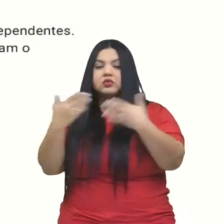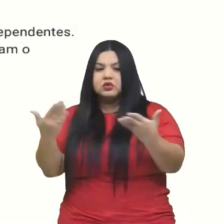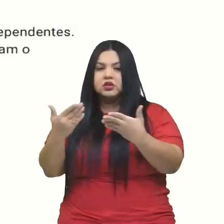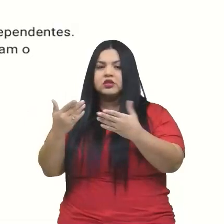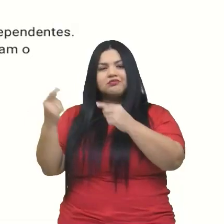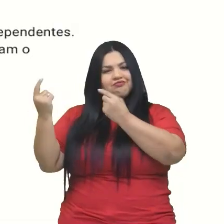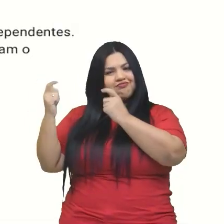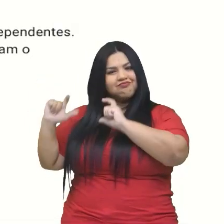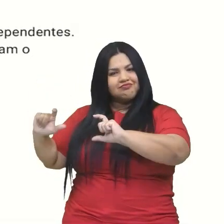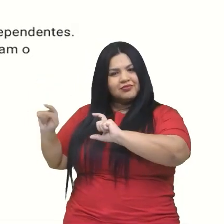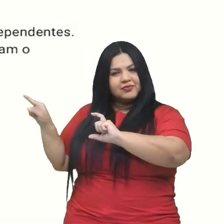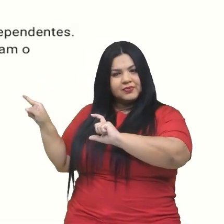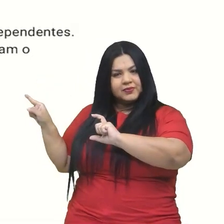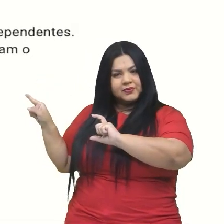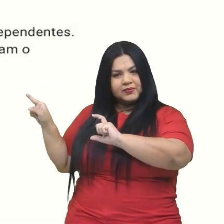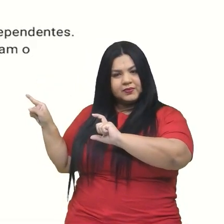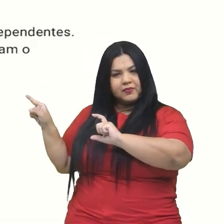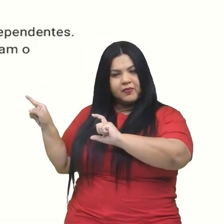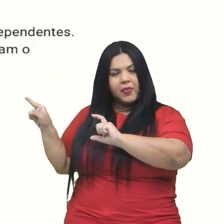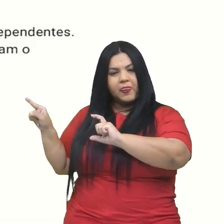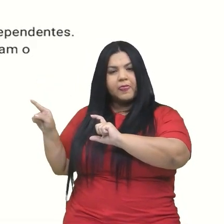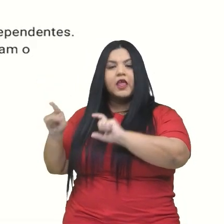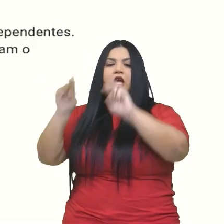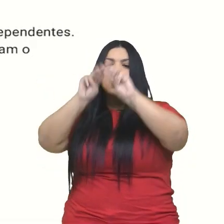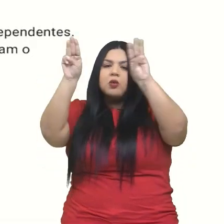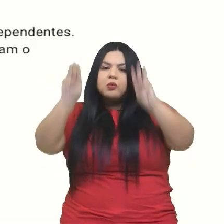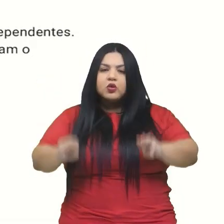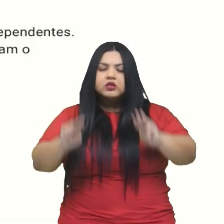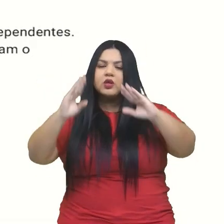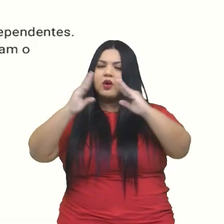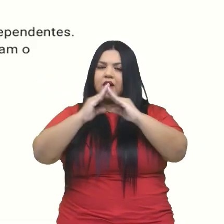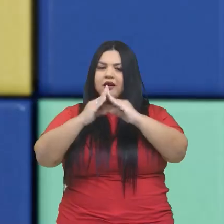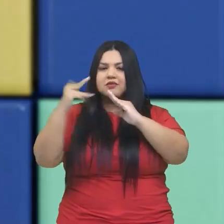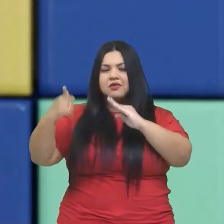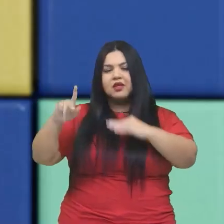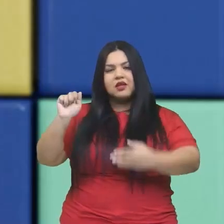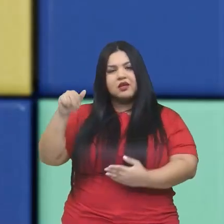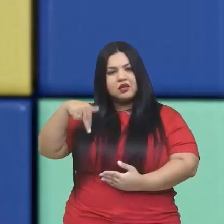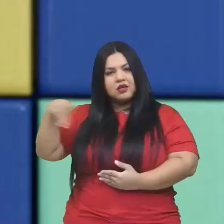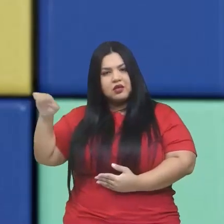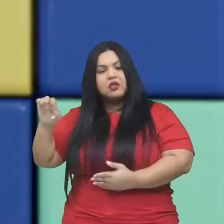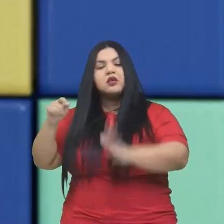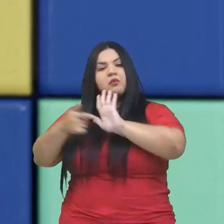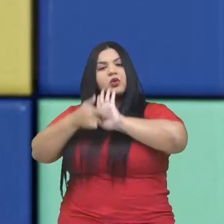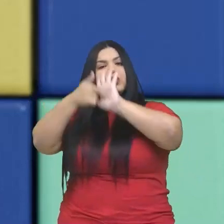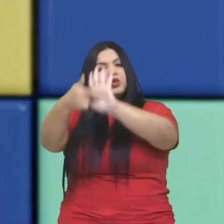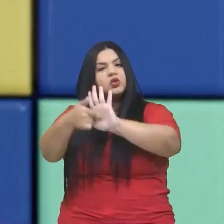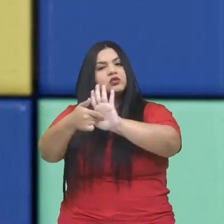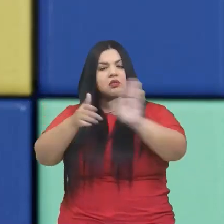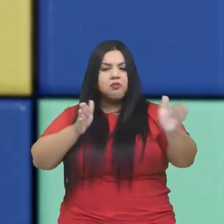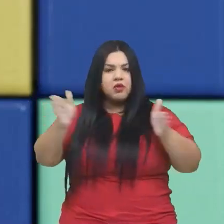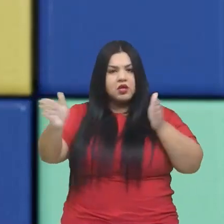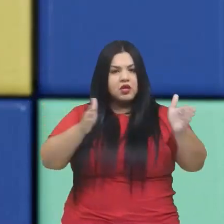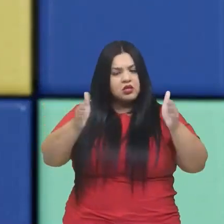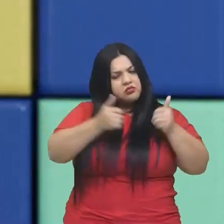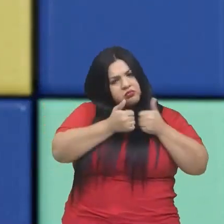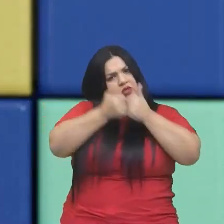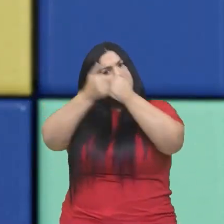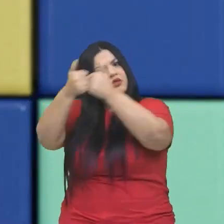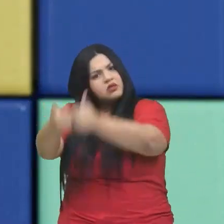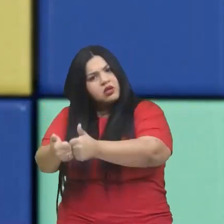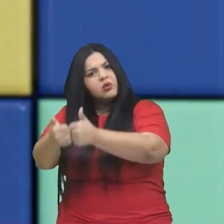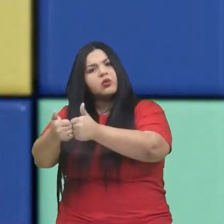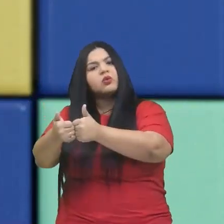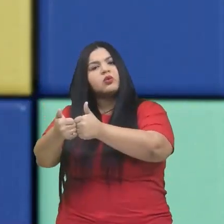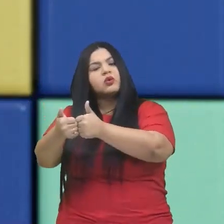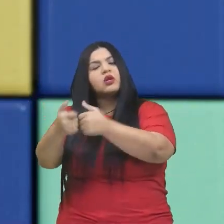aqui ao Museu Anne Frank, né, a casa dela, e a história, gente, ela retrata justamente esse período de perseguição, né, e